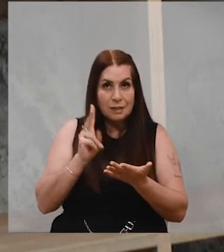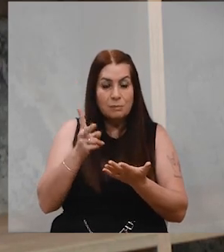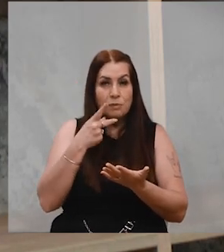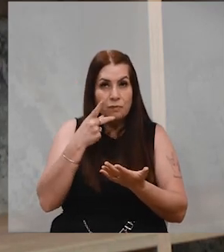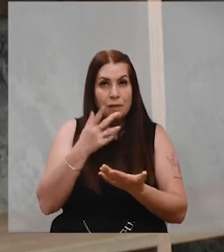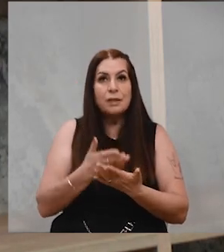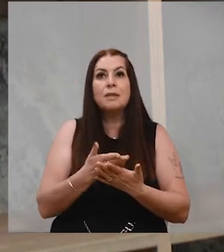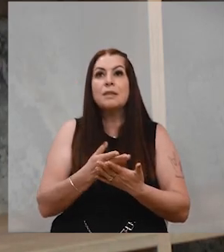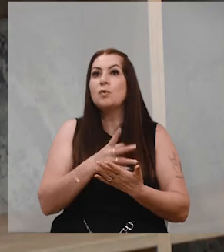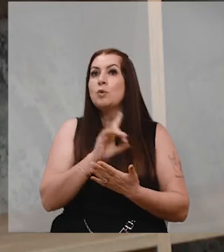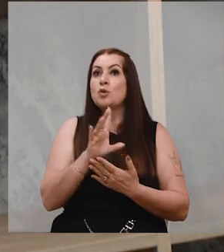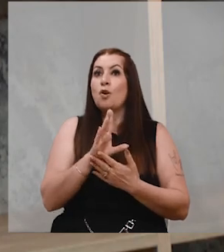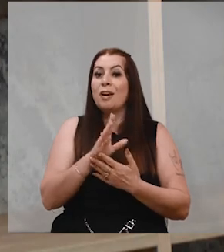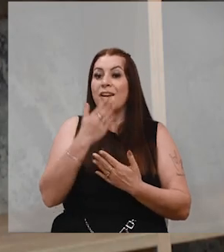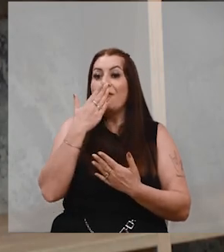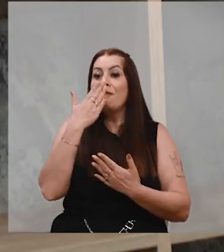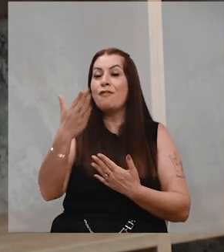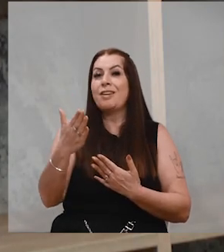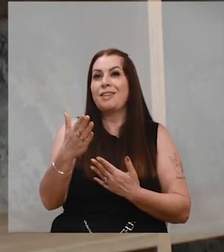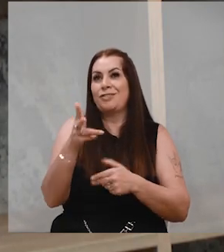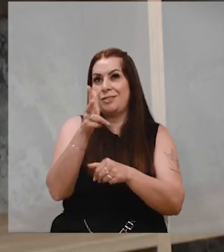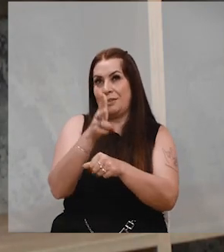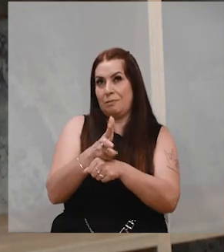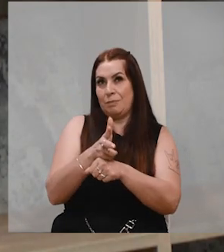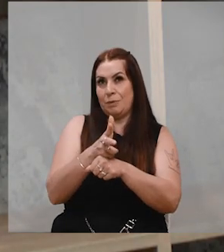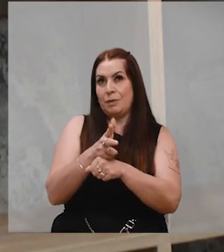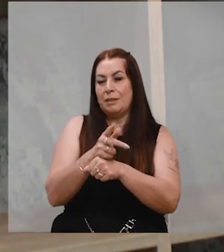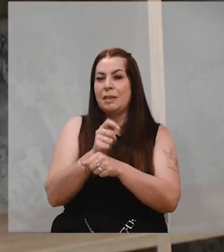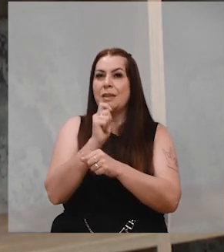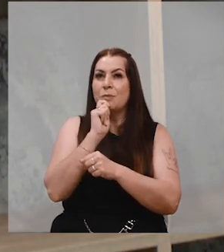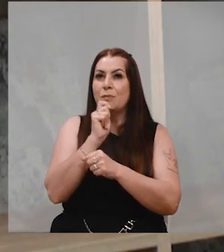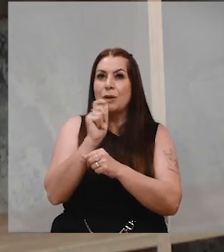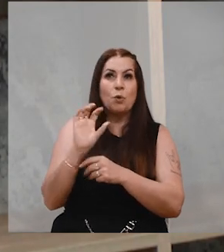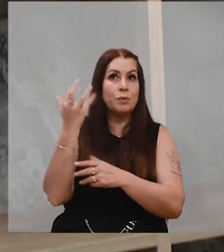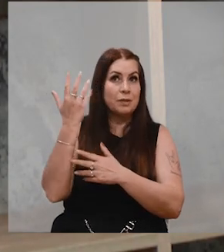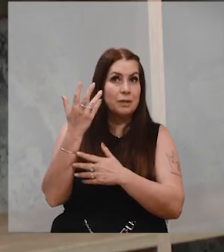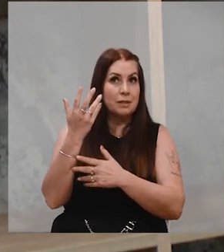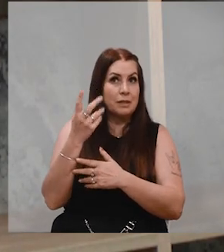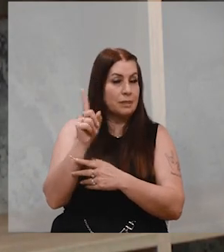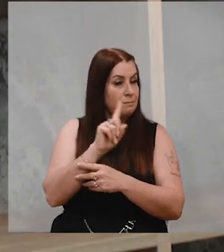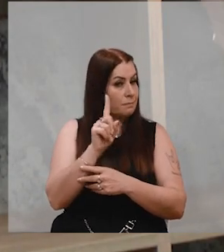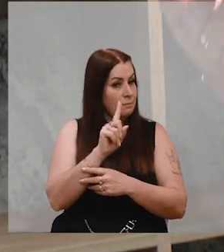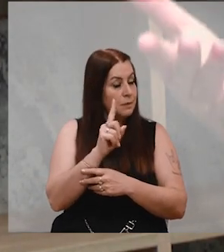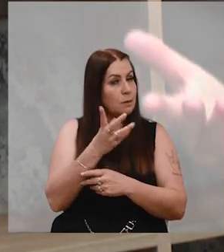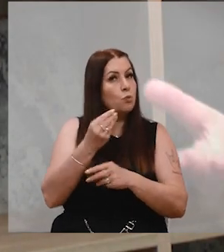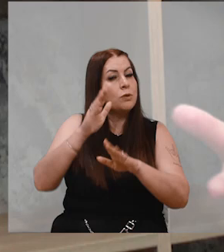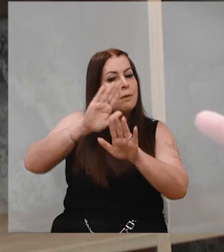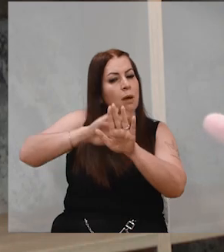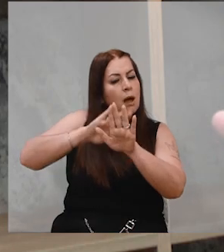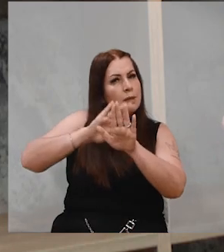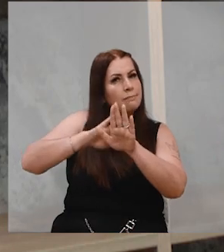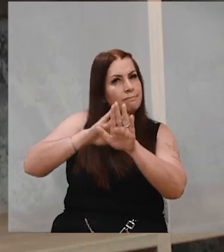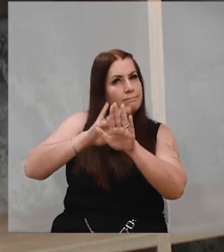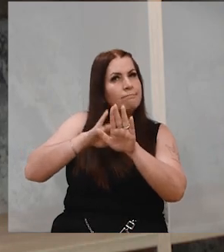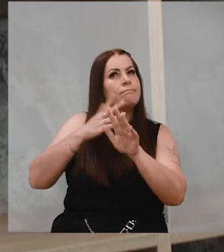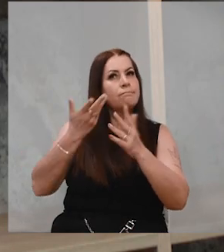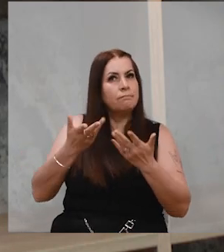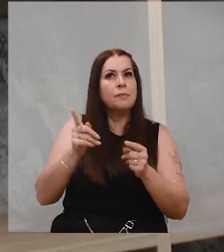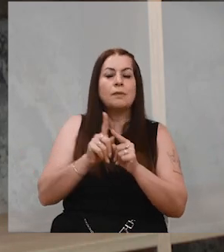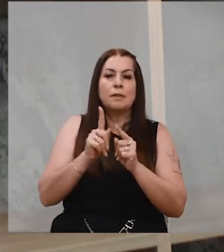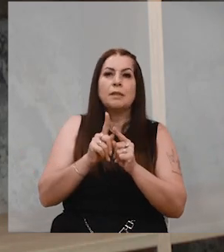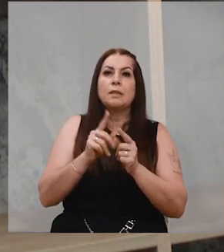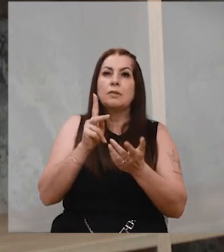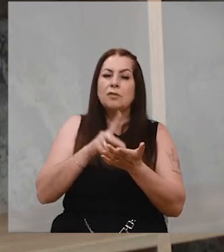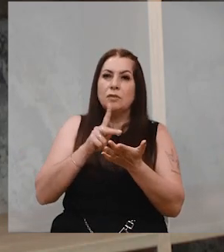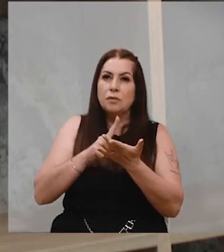fala, né? Não é só quem tá aqui na frente da câmera ou na frente do microfone que faz acontecer, negativo. Tem muitas pessoas nos bastidores que,